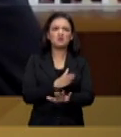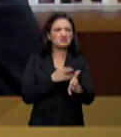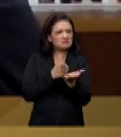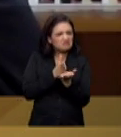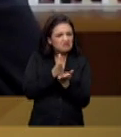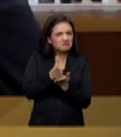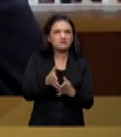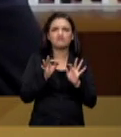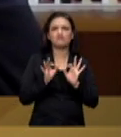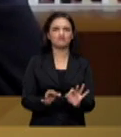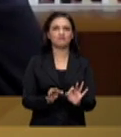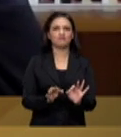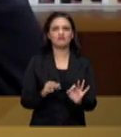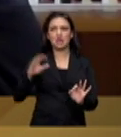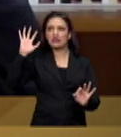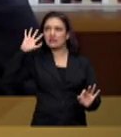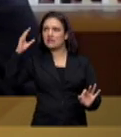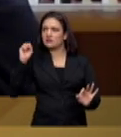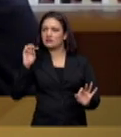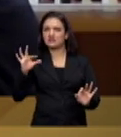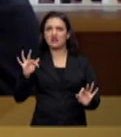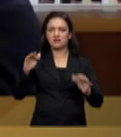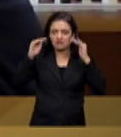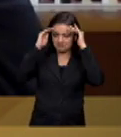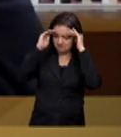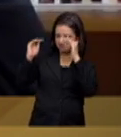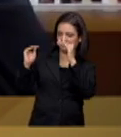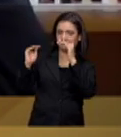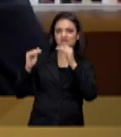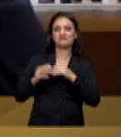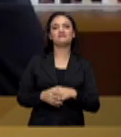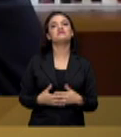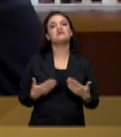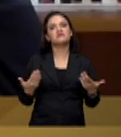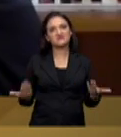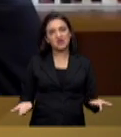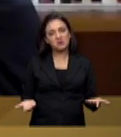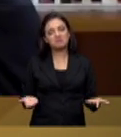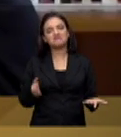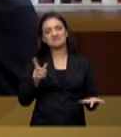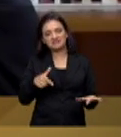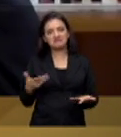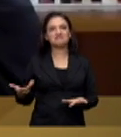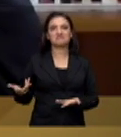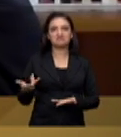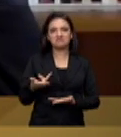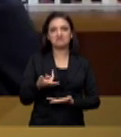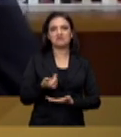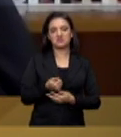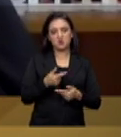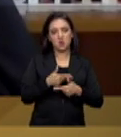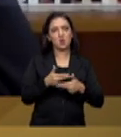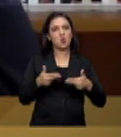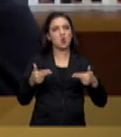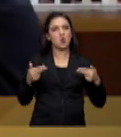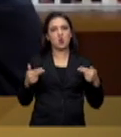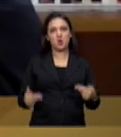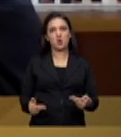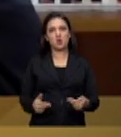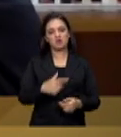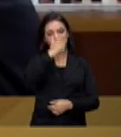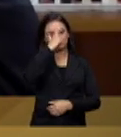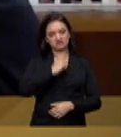civilidade a decisão do Supremo Tribunal Federal. São virtudes que, nesses tempos da